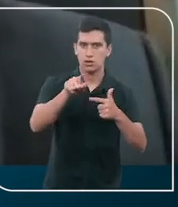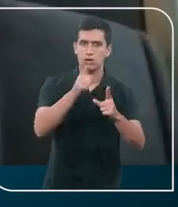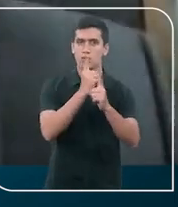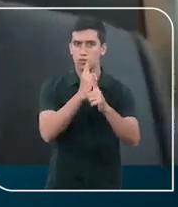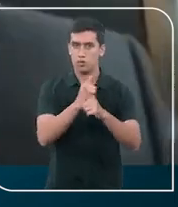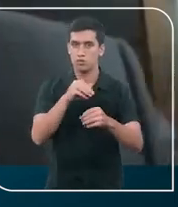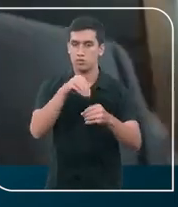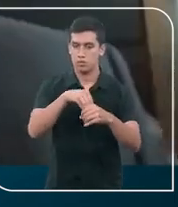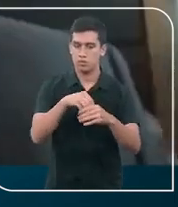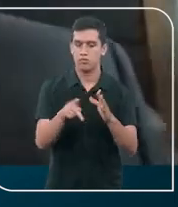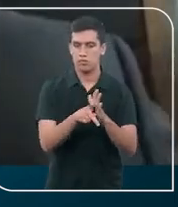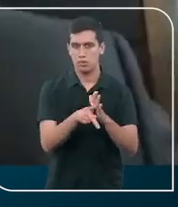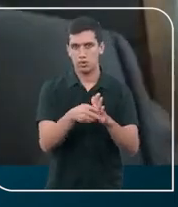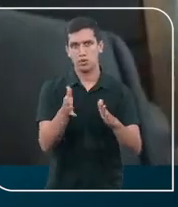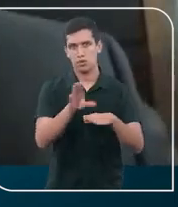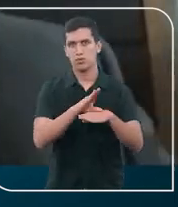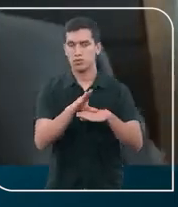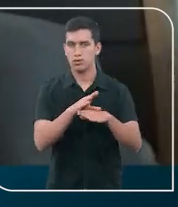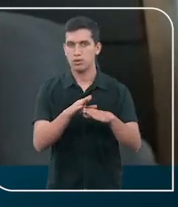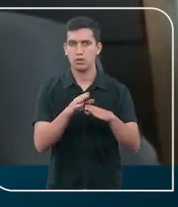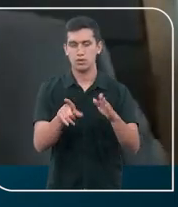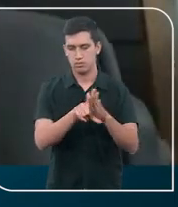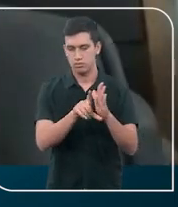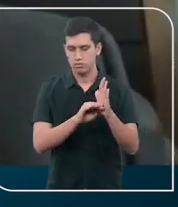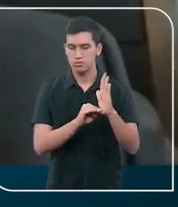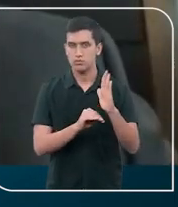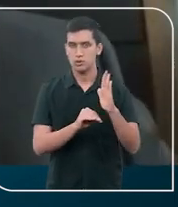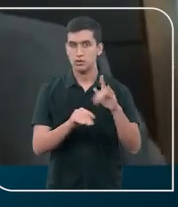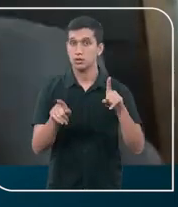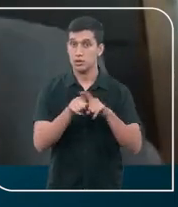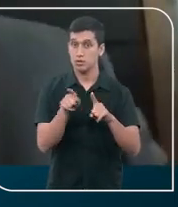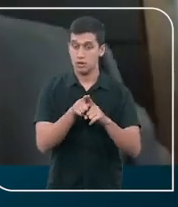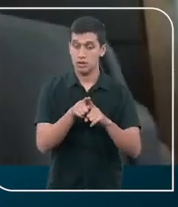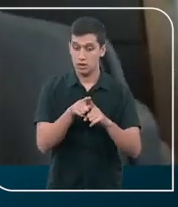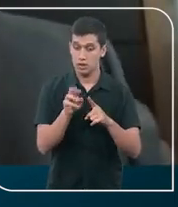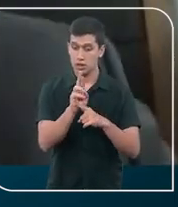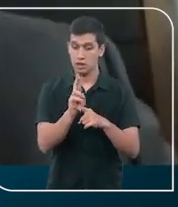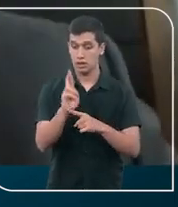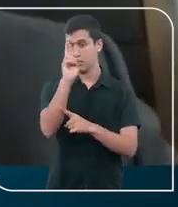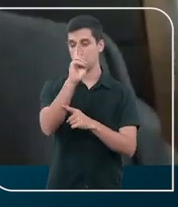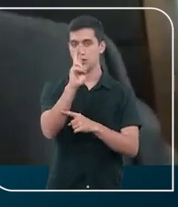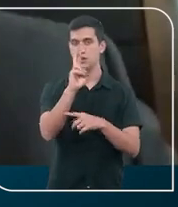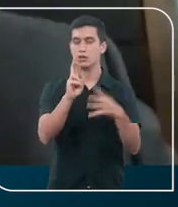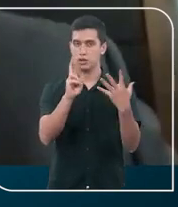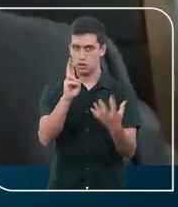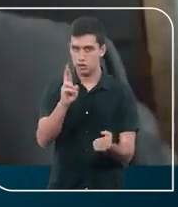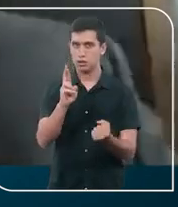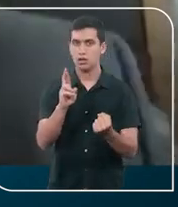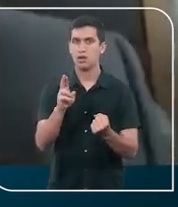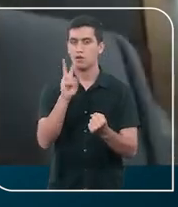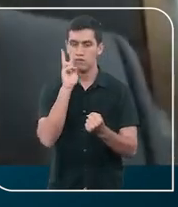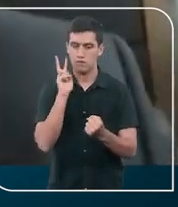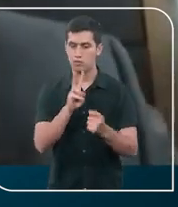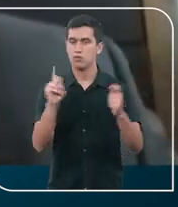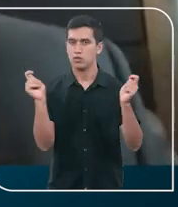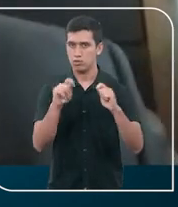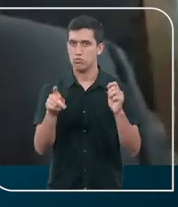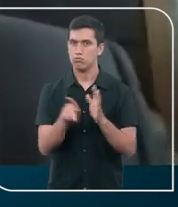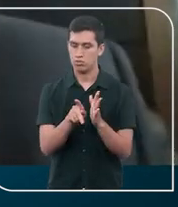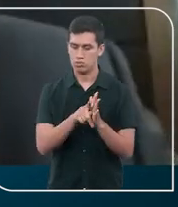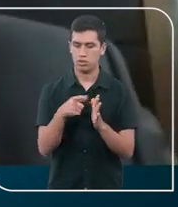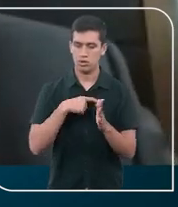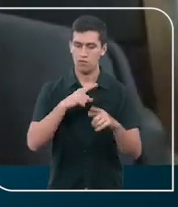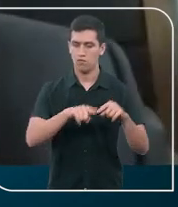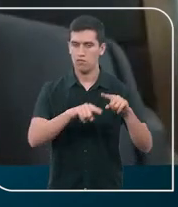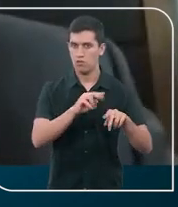atos constitutivos. E personificar é dotar essa entidade da capacidade de ter patrimônio, né, de